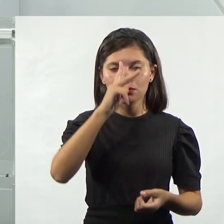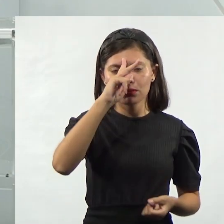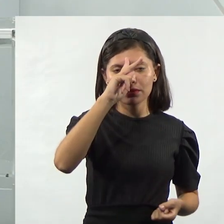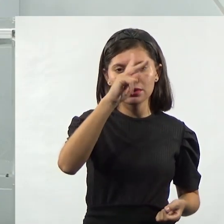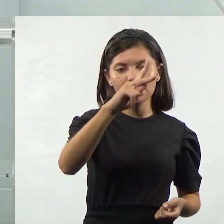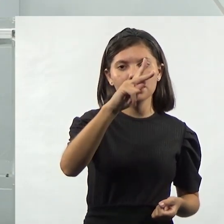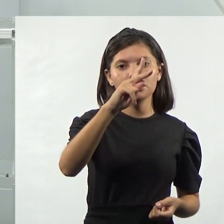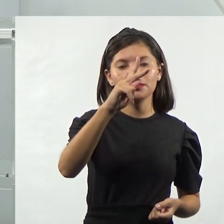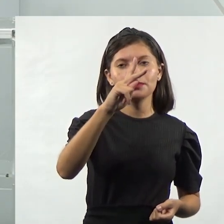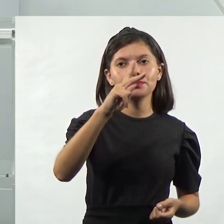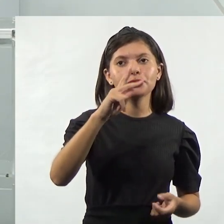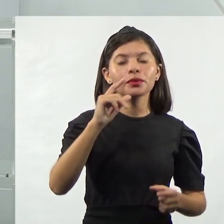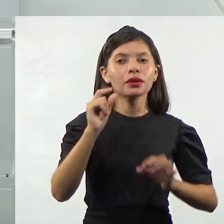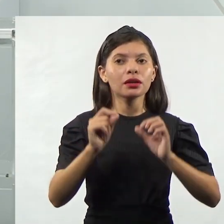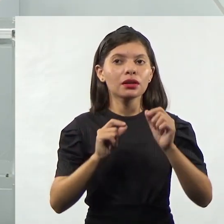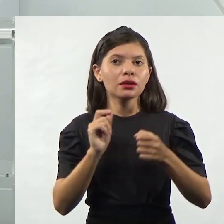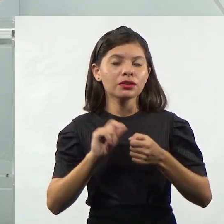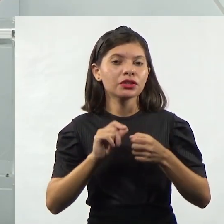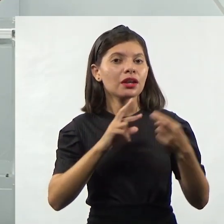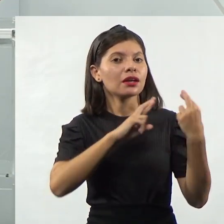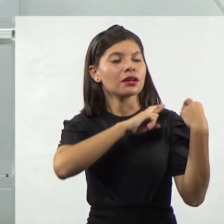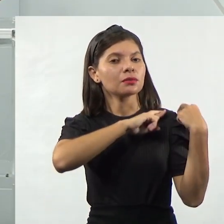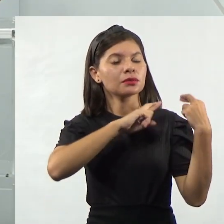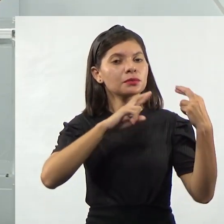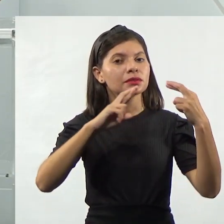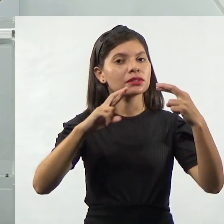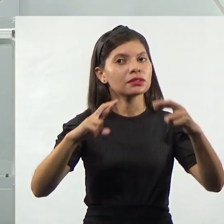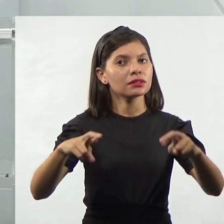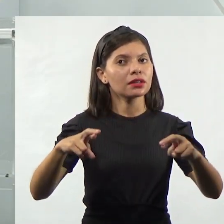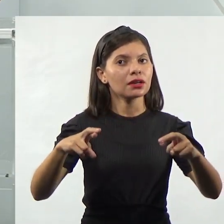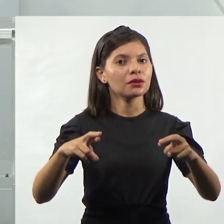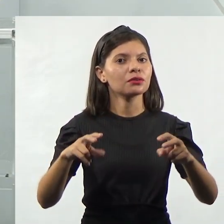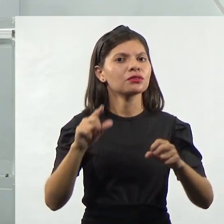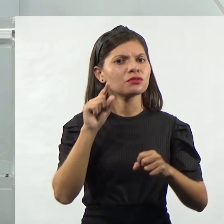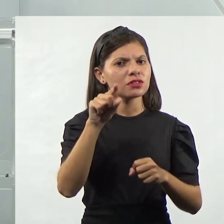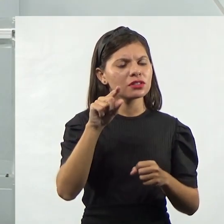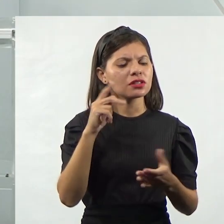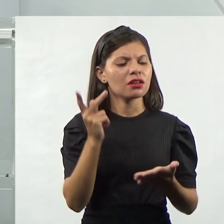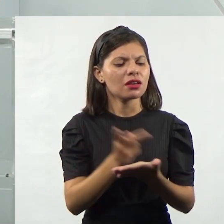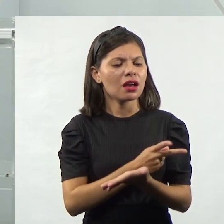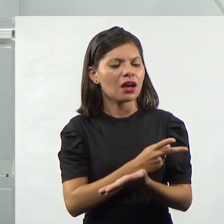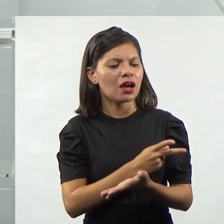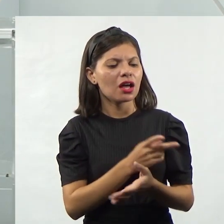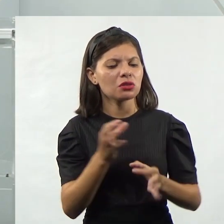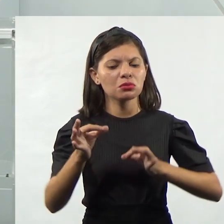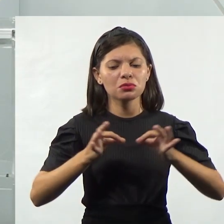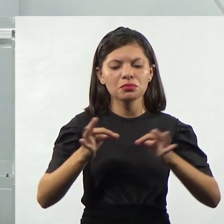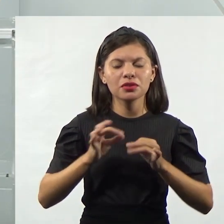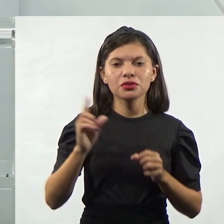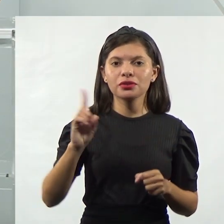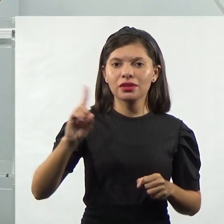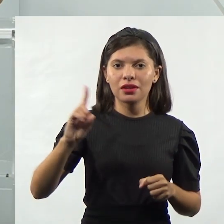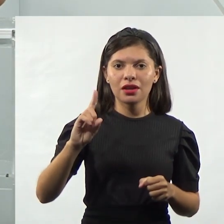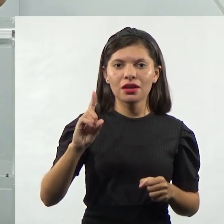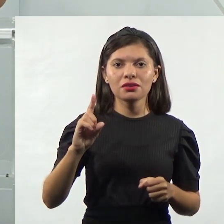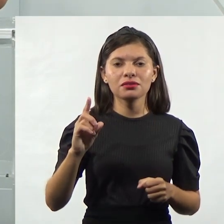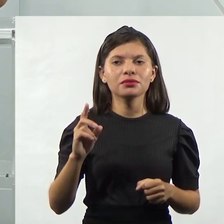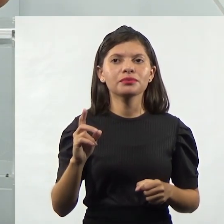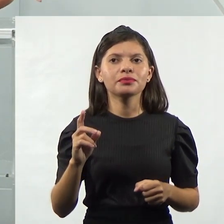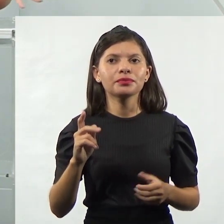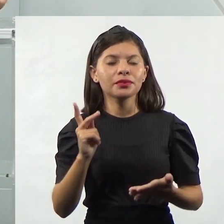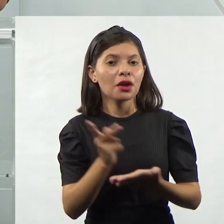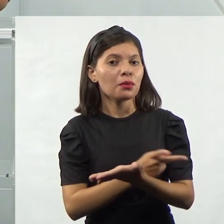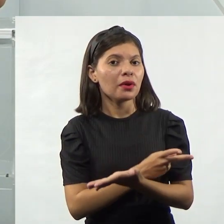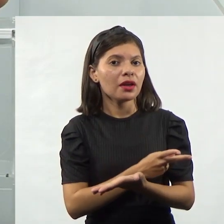erro grosseiro que pode gerar responsabilização ali de quem não planejou. Então, não é uma coisa que a